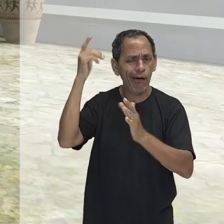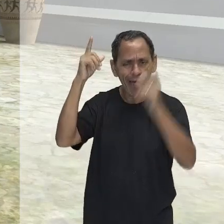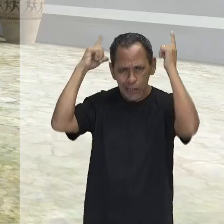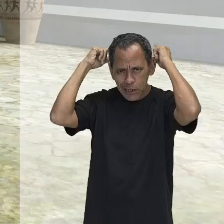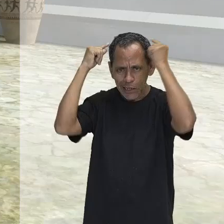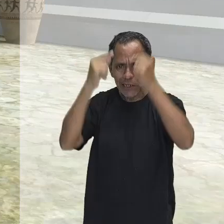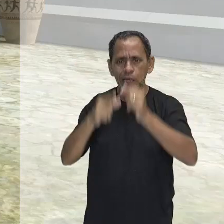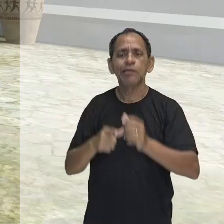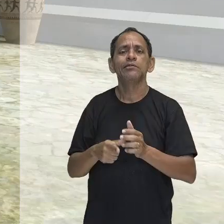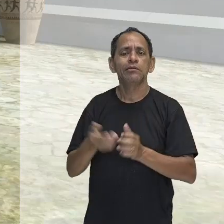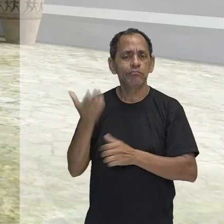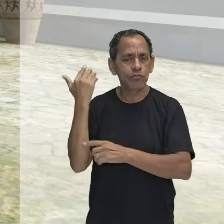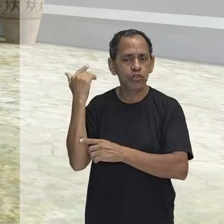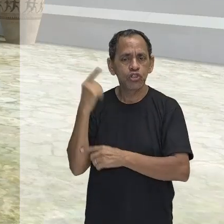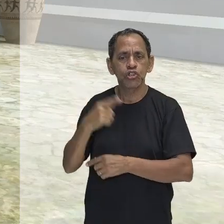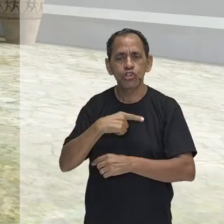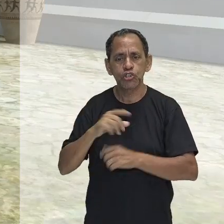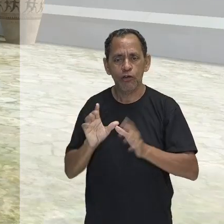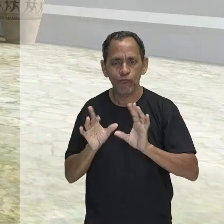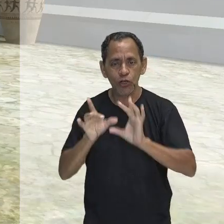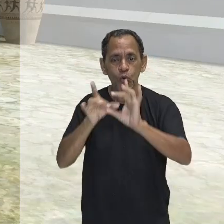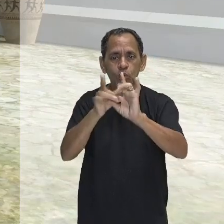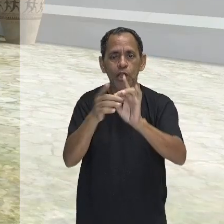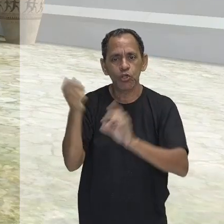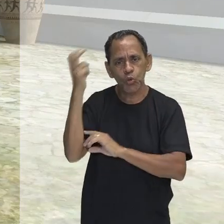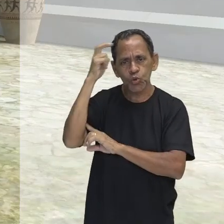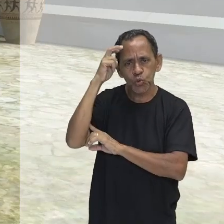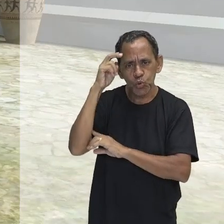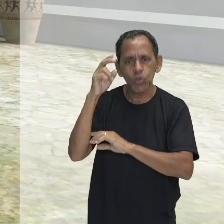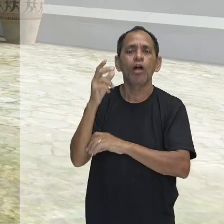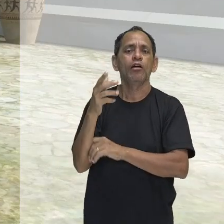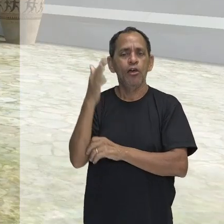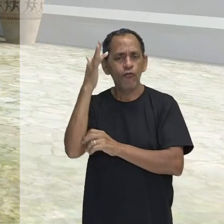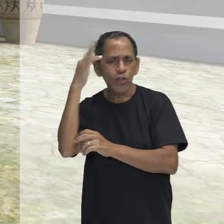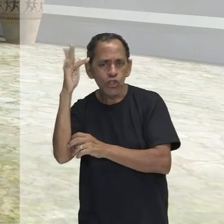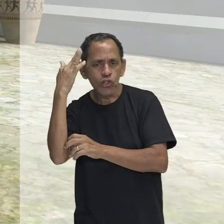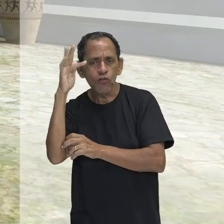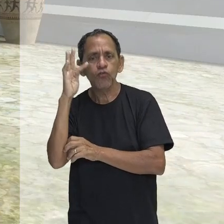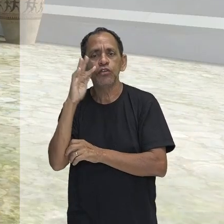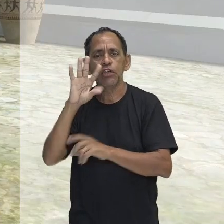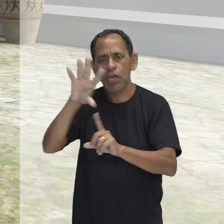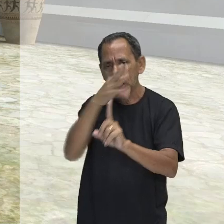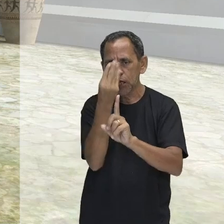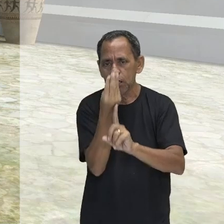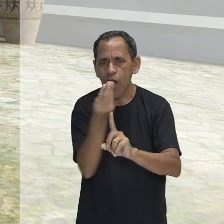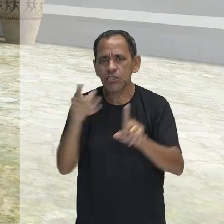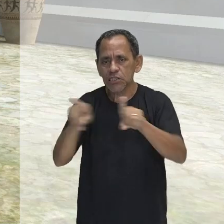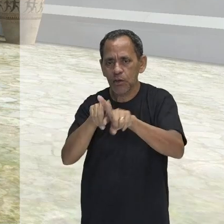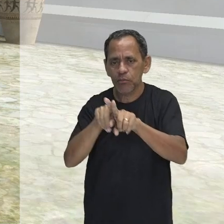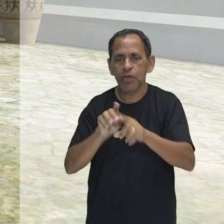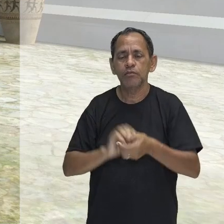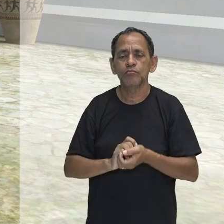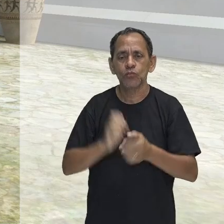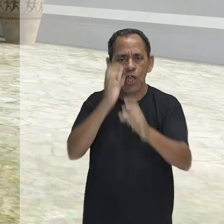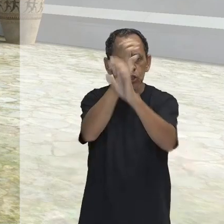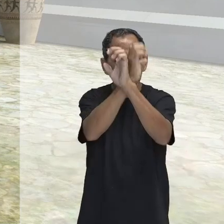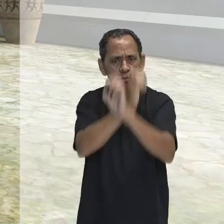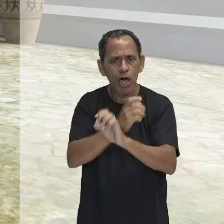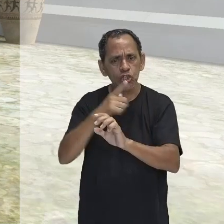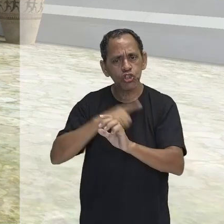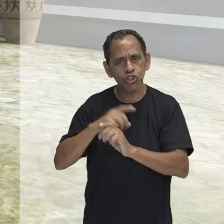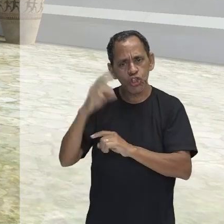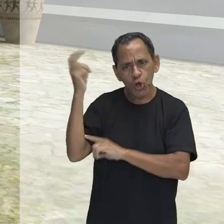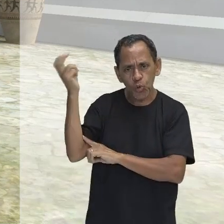uma cidade-estado ali vinculado à cultura, à filosofia e às artes, Esparta, por sua vez, tinha uma